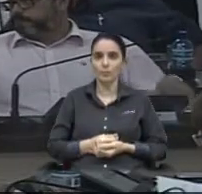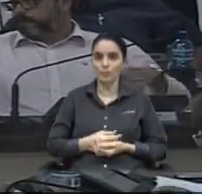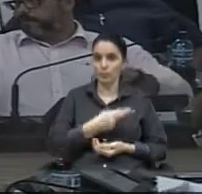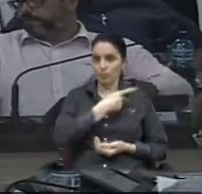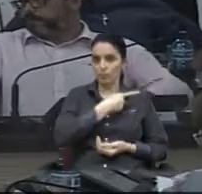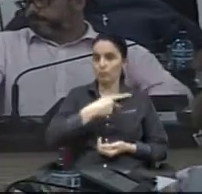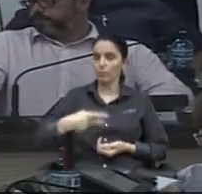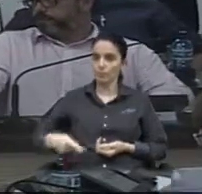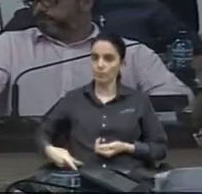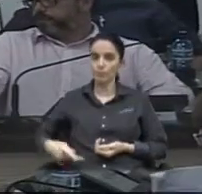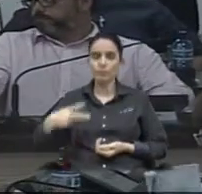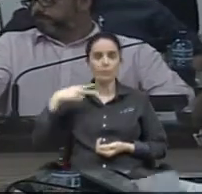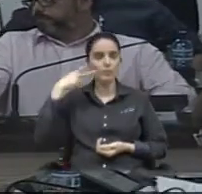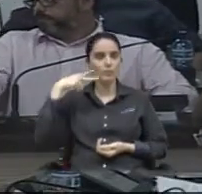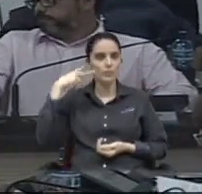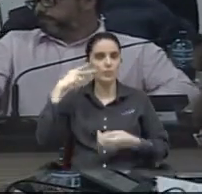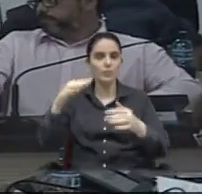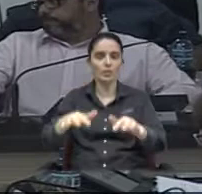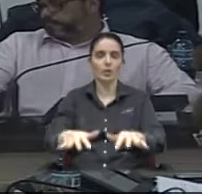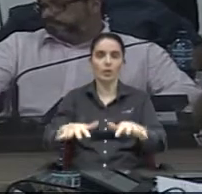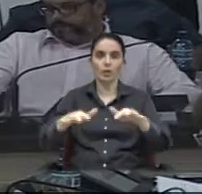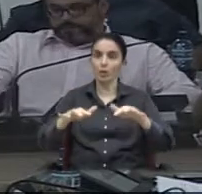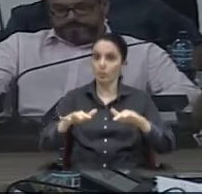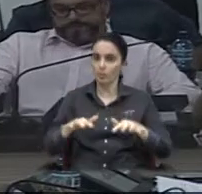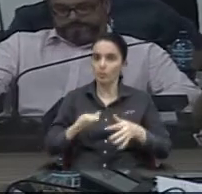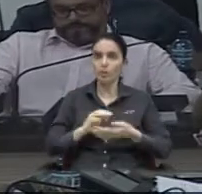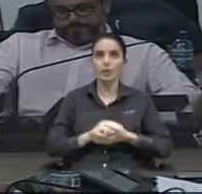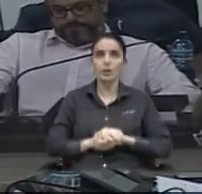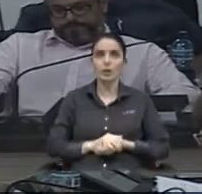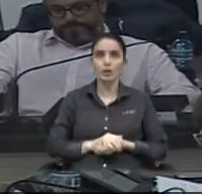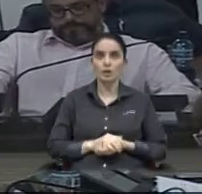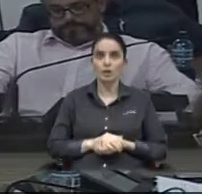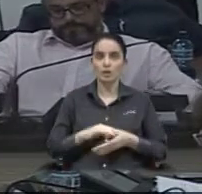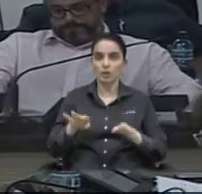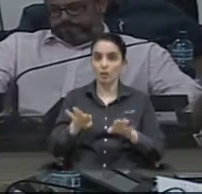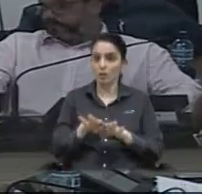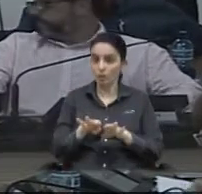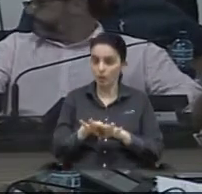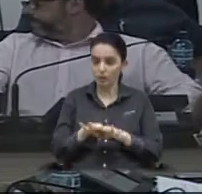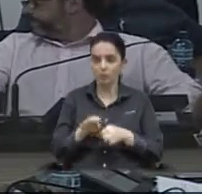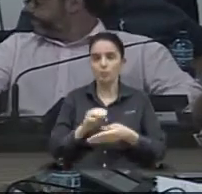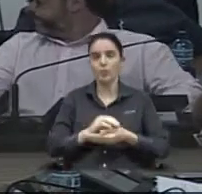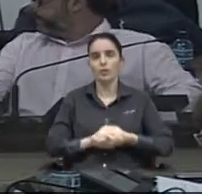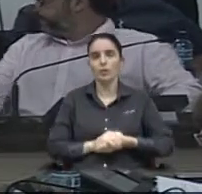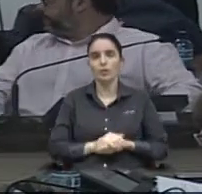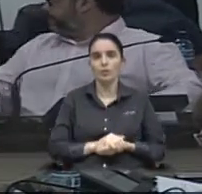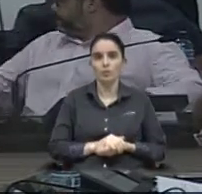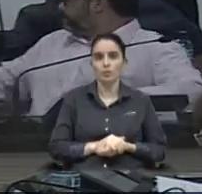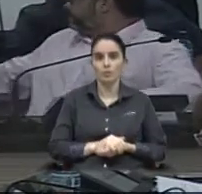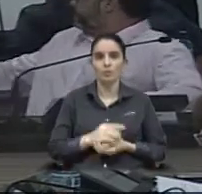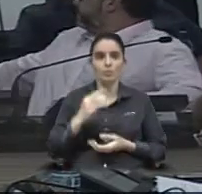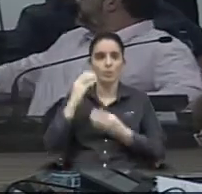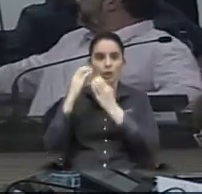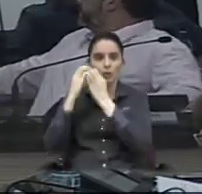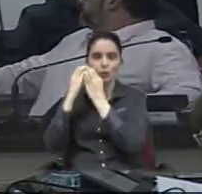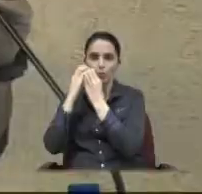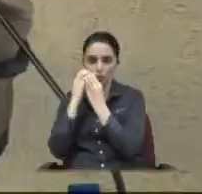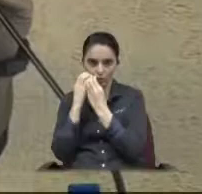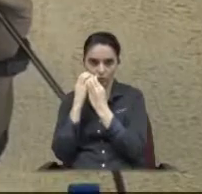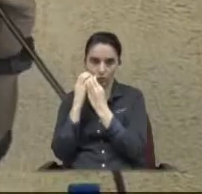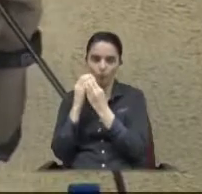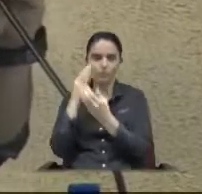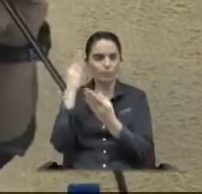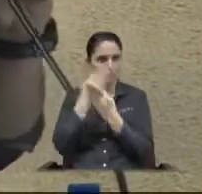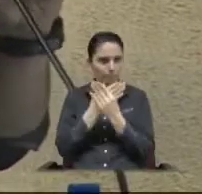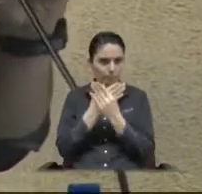paris e público presente até para contribuir com esse requerimento que o claudemir acaba de protocolar